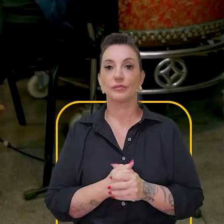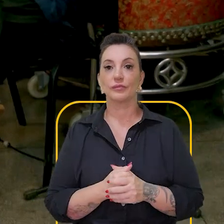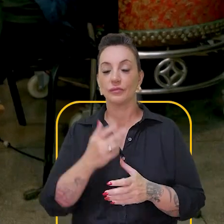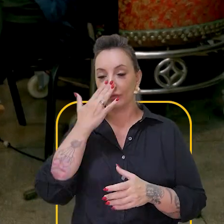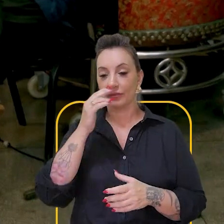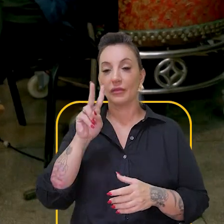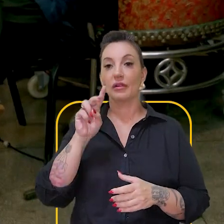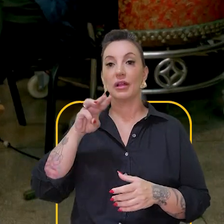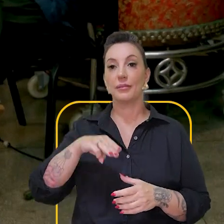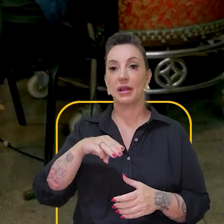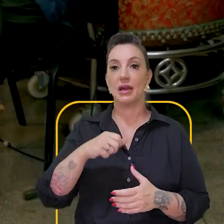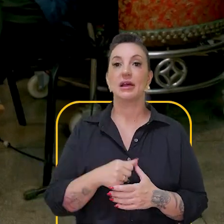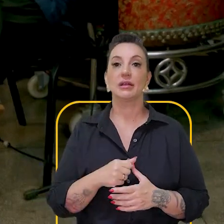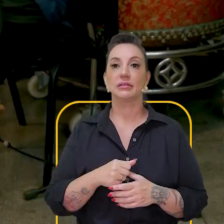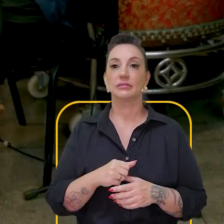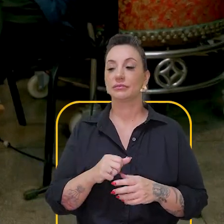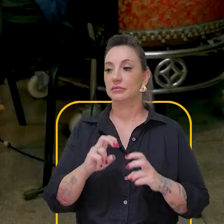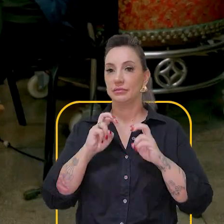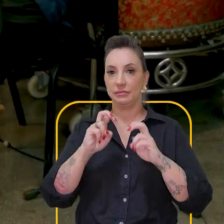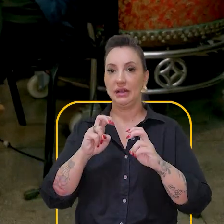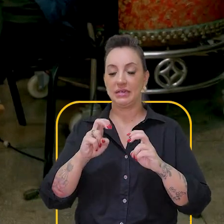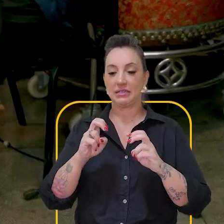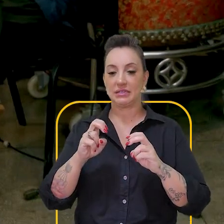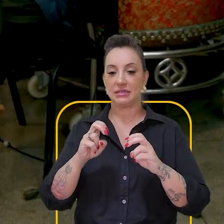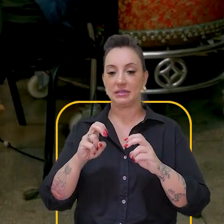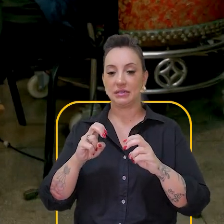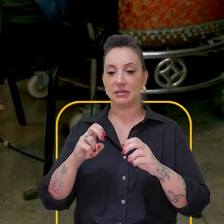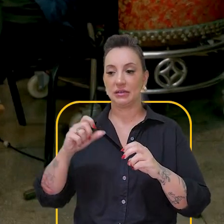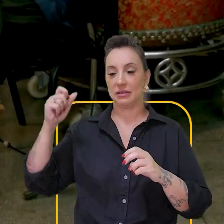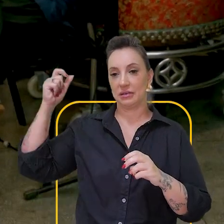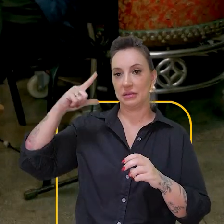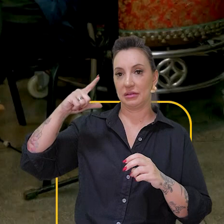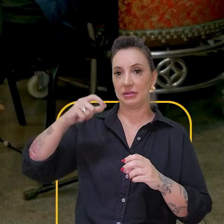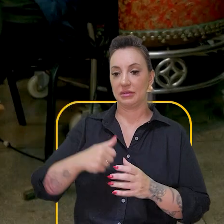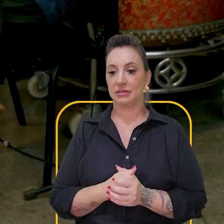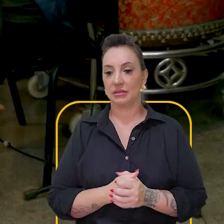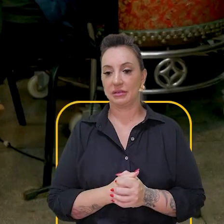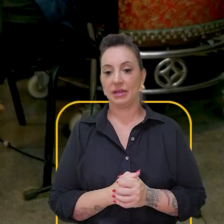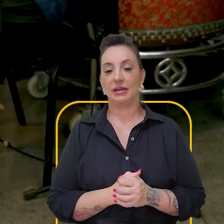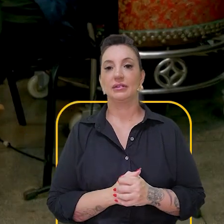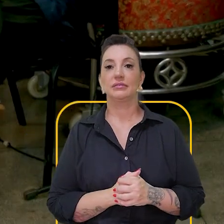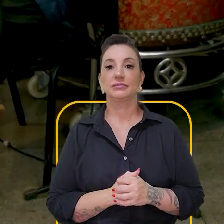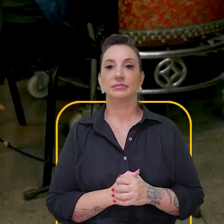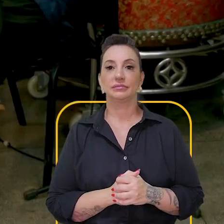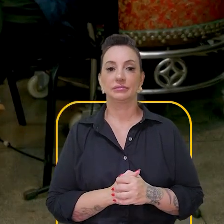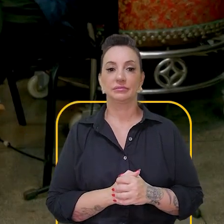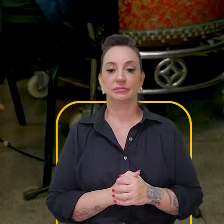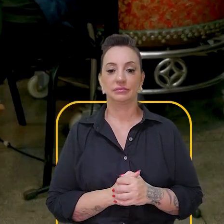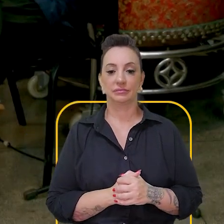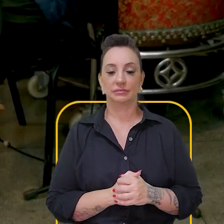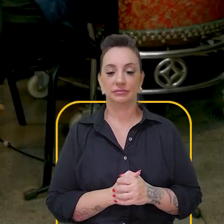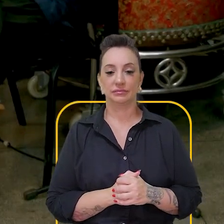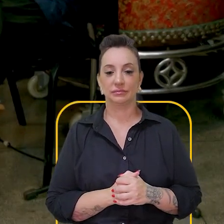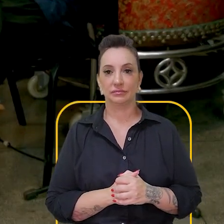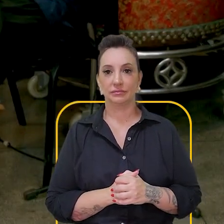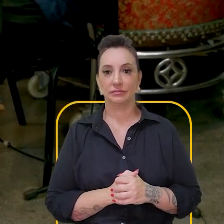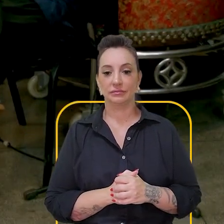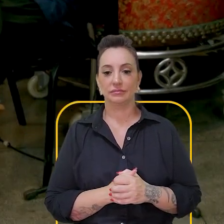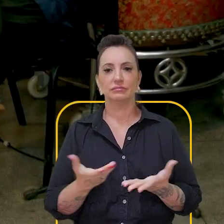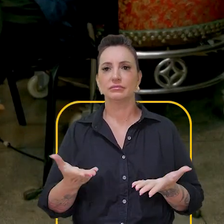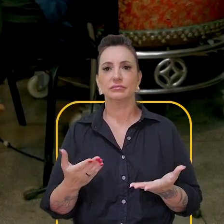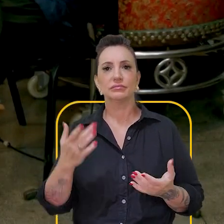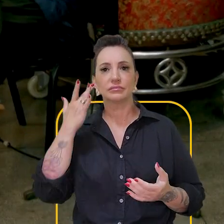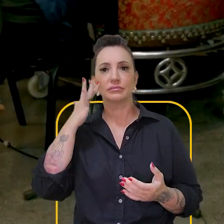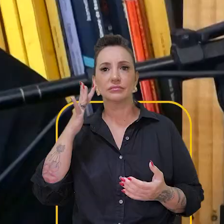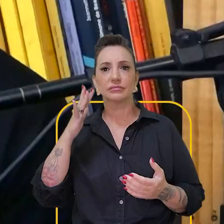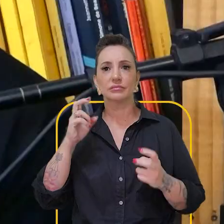vir para cá né porque todo mundo fala pô mas você não sabia andar de metrô ou não cara eu nunca tinha vindo para cá sim né então aí